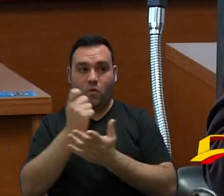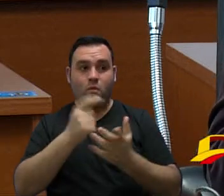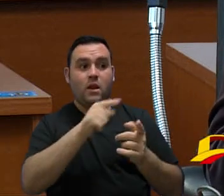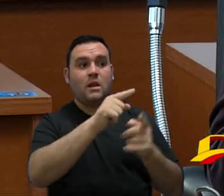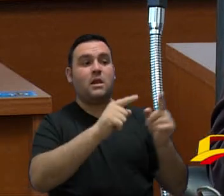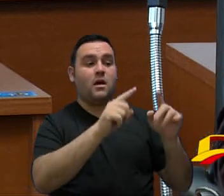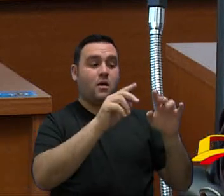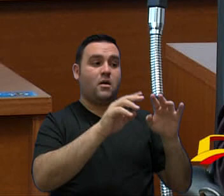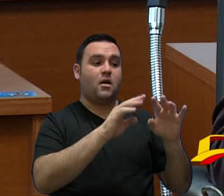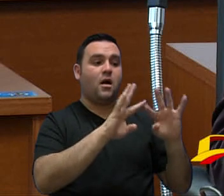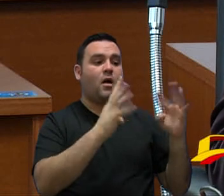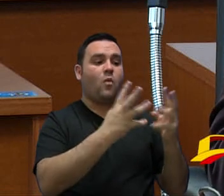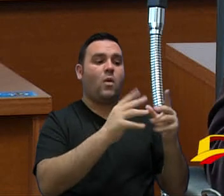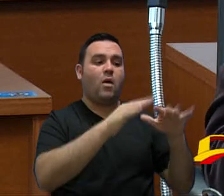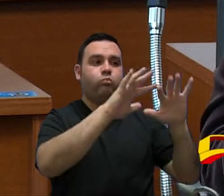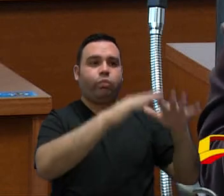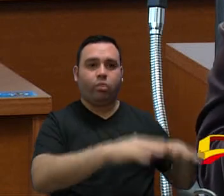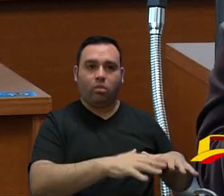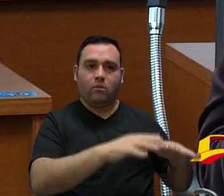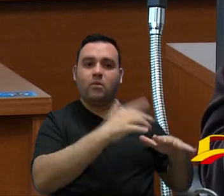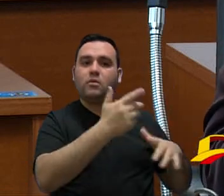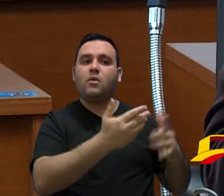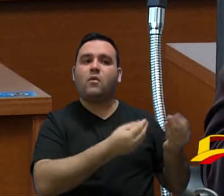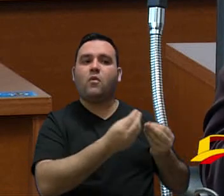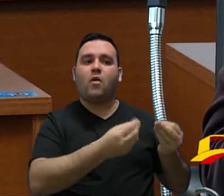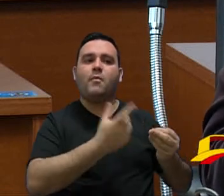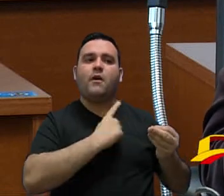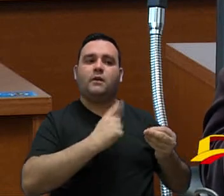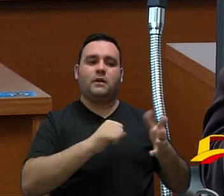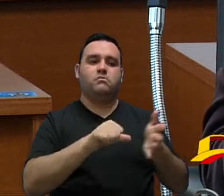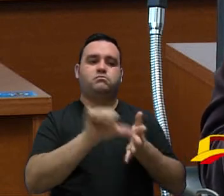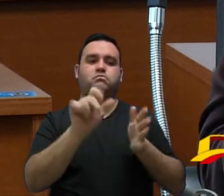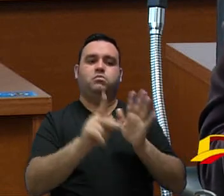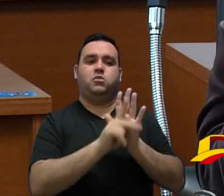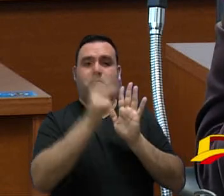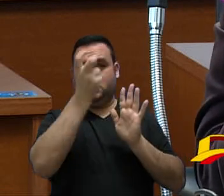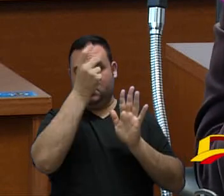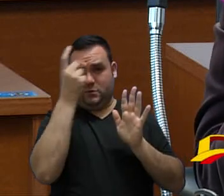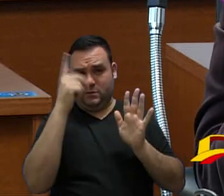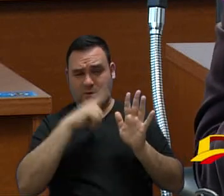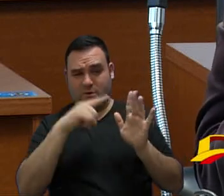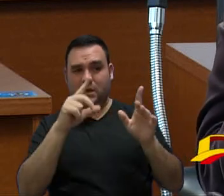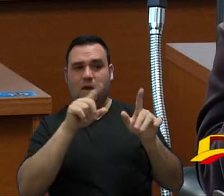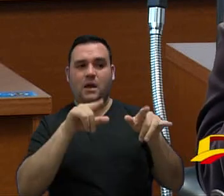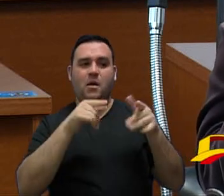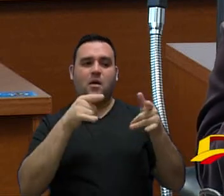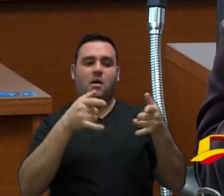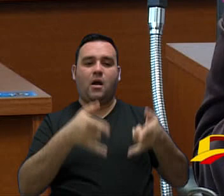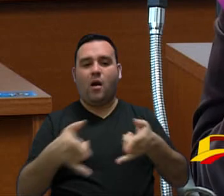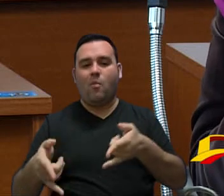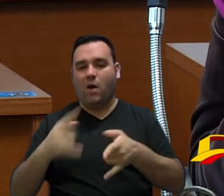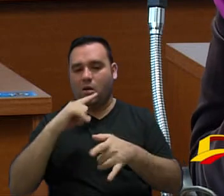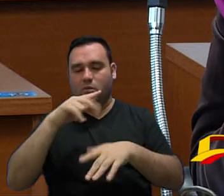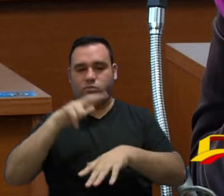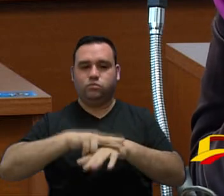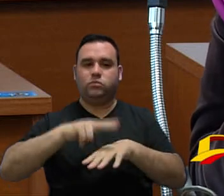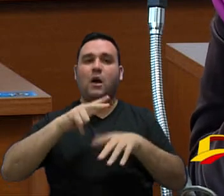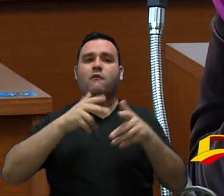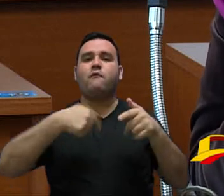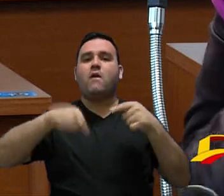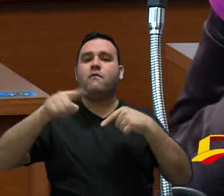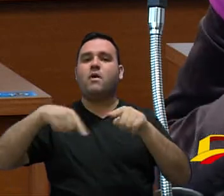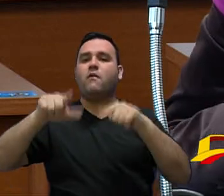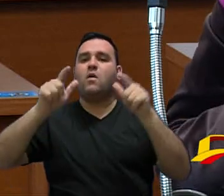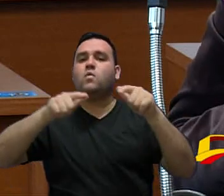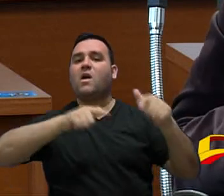para o hospital de campanha quando ele for desmontado se eles estão patrimoniados camas camas hospitalares por exemplo para